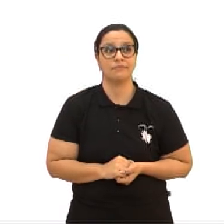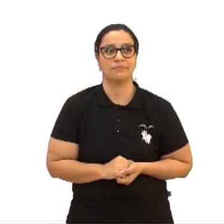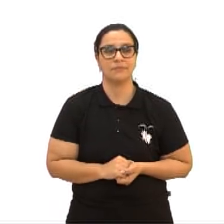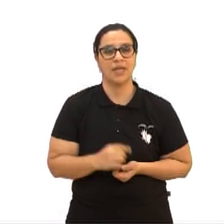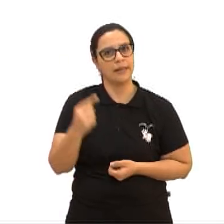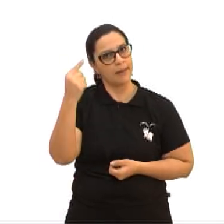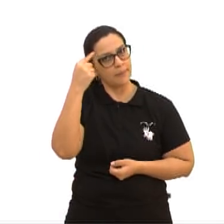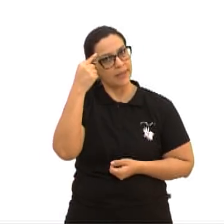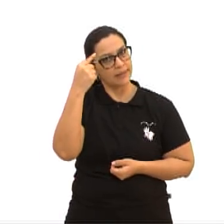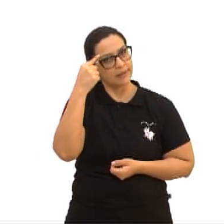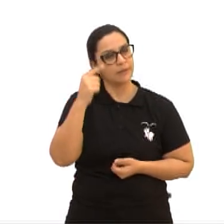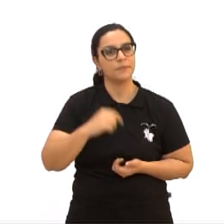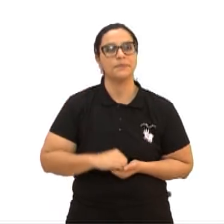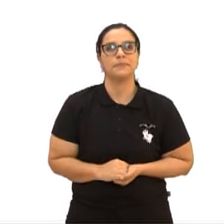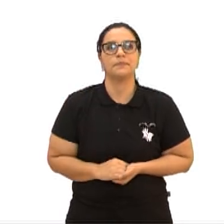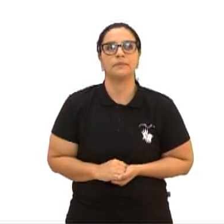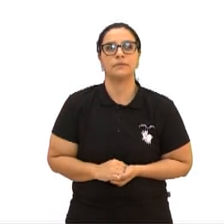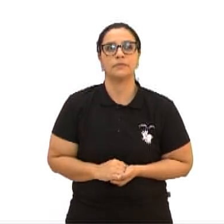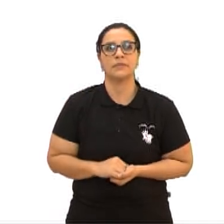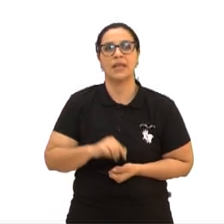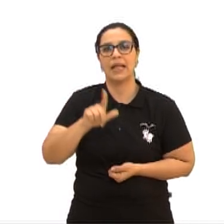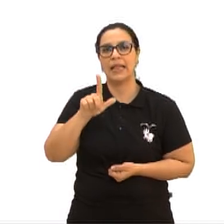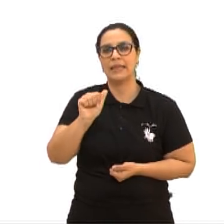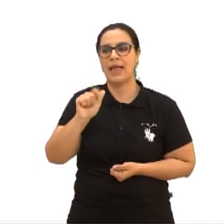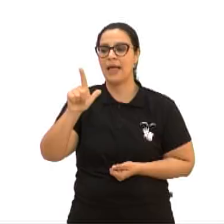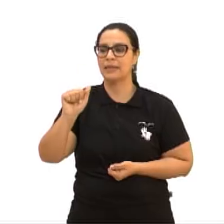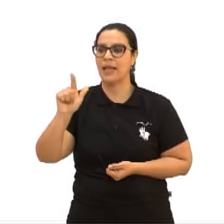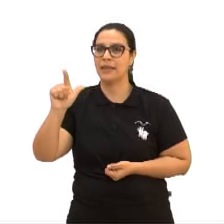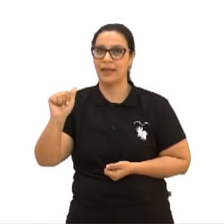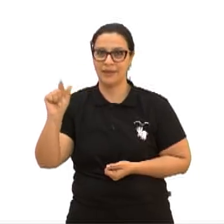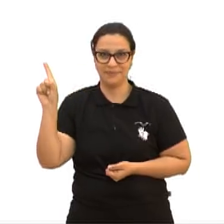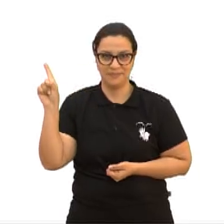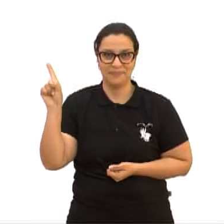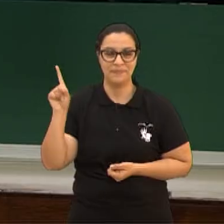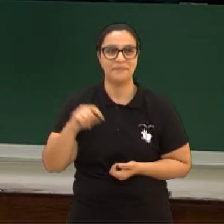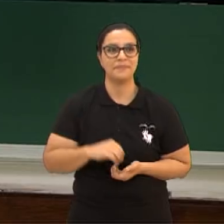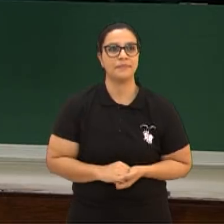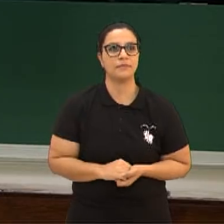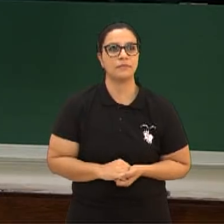Ele está pensando. Aí vem, lá, lá, lá, lá, lá.